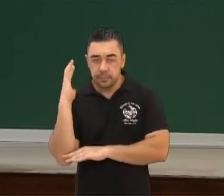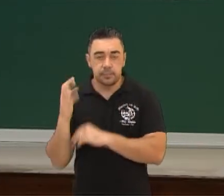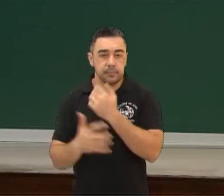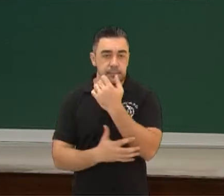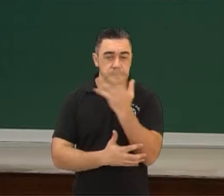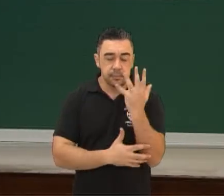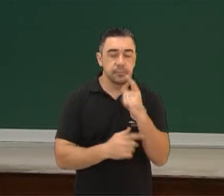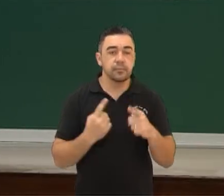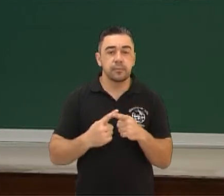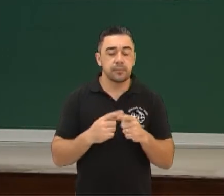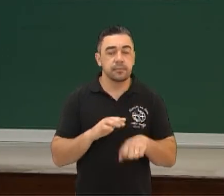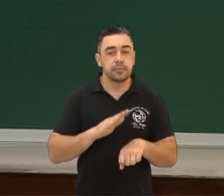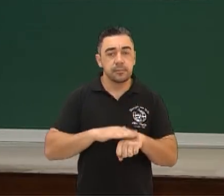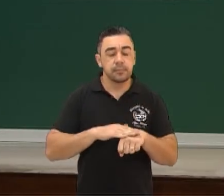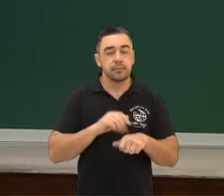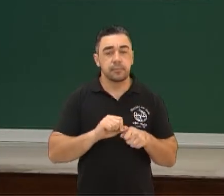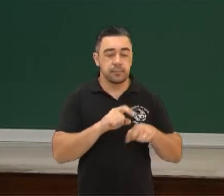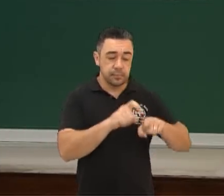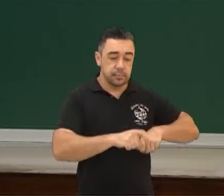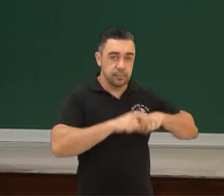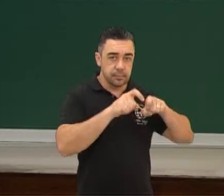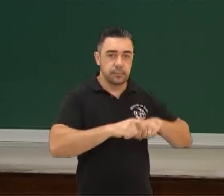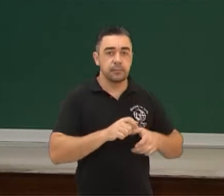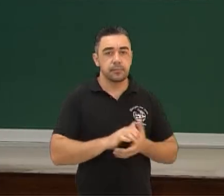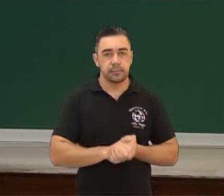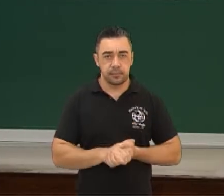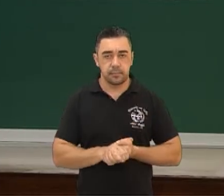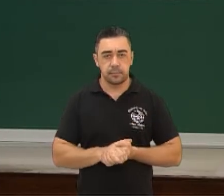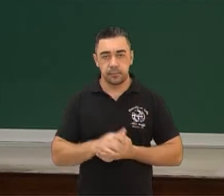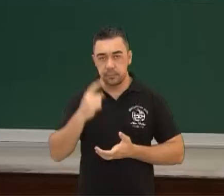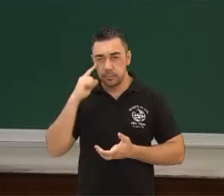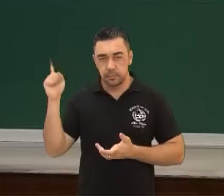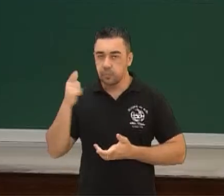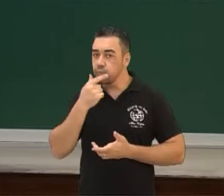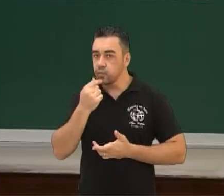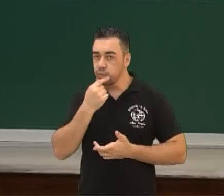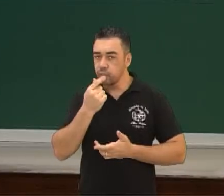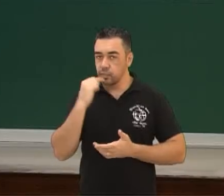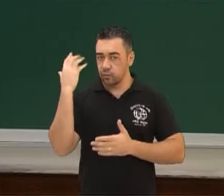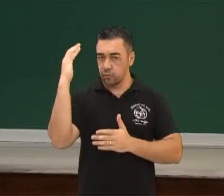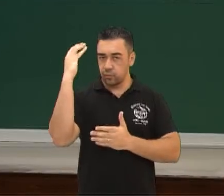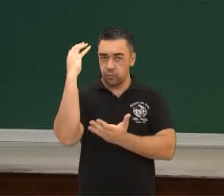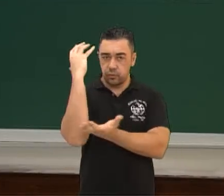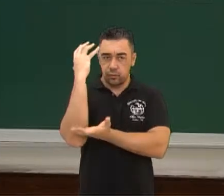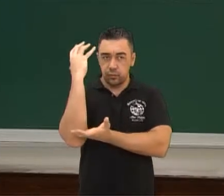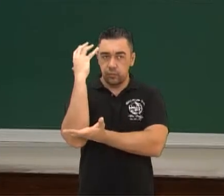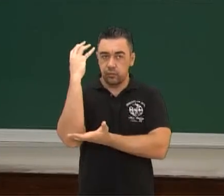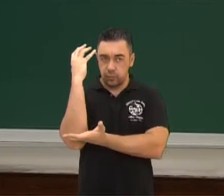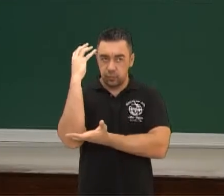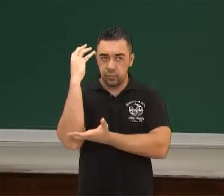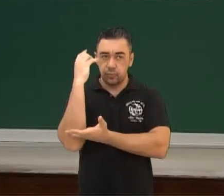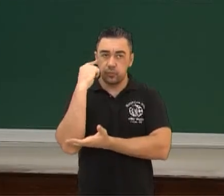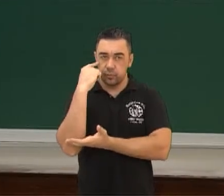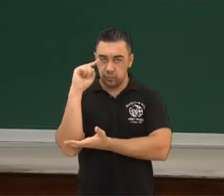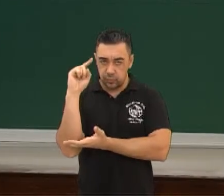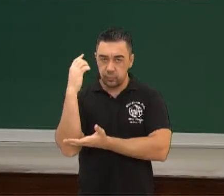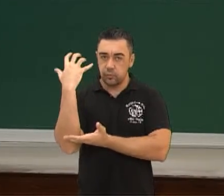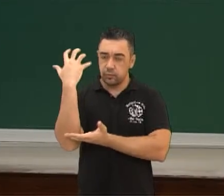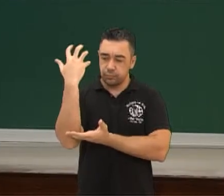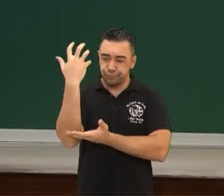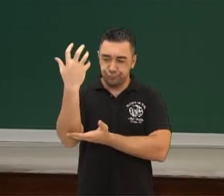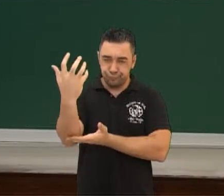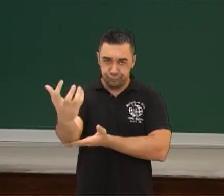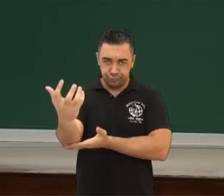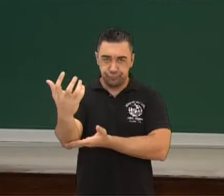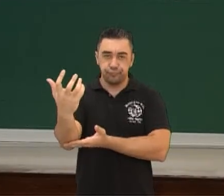pela atividade agrícola. Então, nós temos, né, um homem, né, serrando ali a madeira. Nós podemos ver lá atrás,